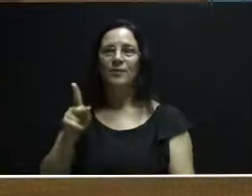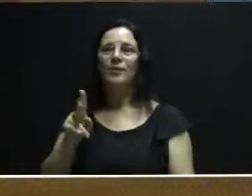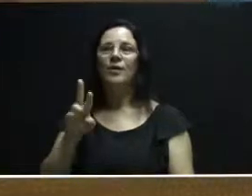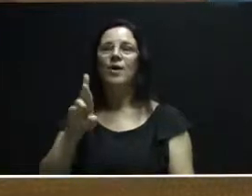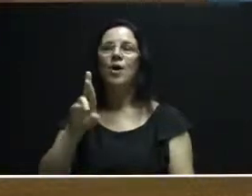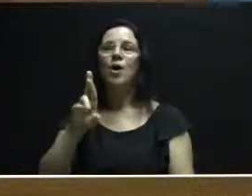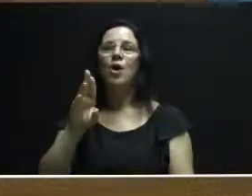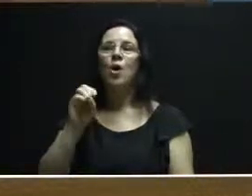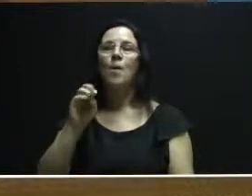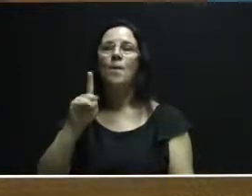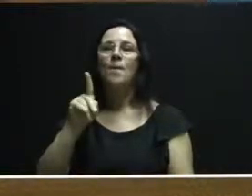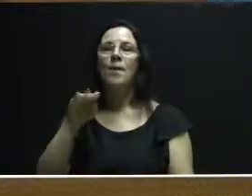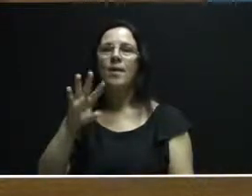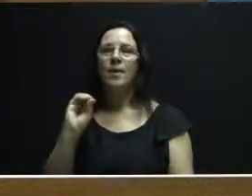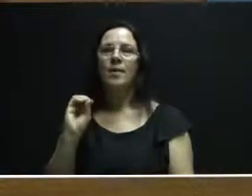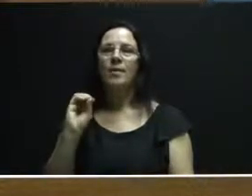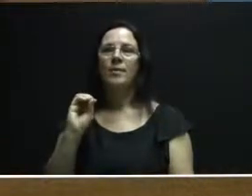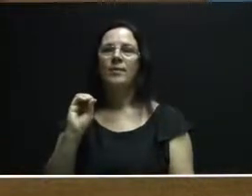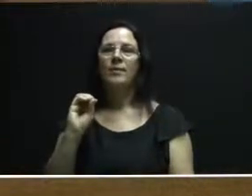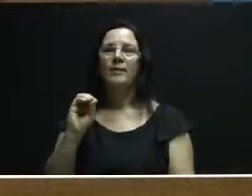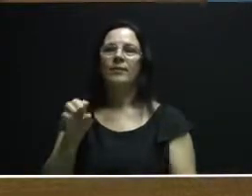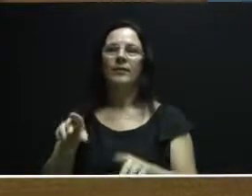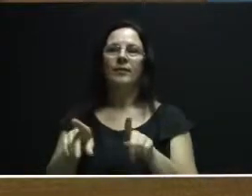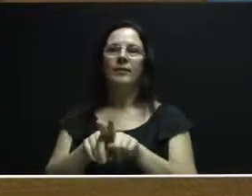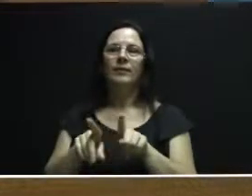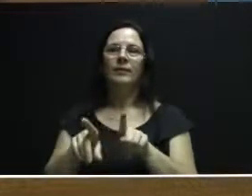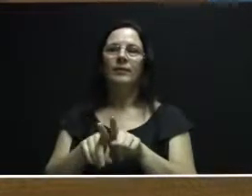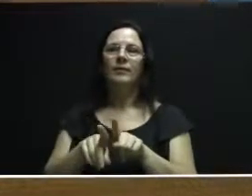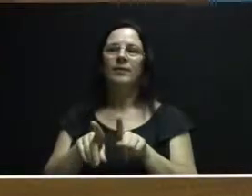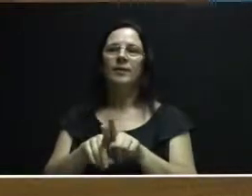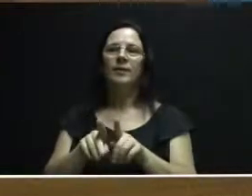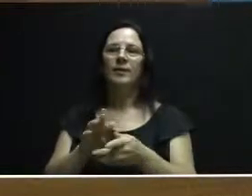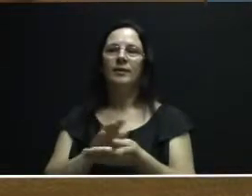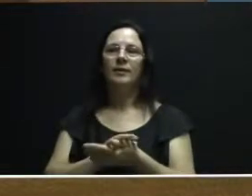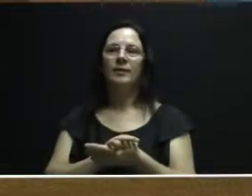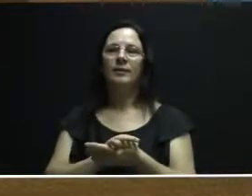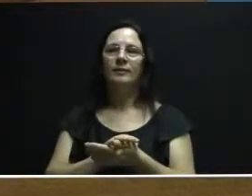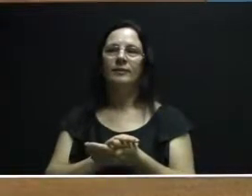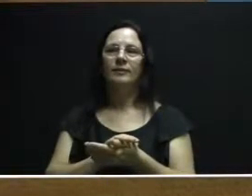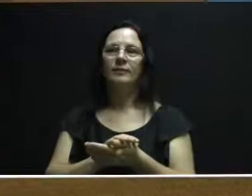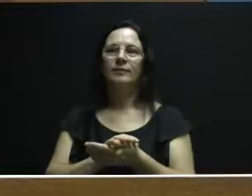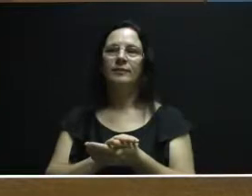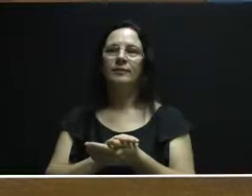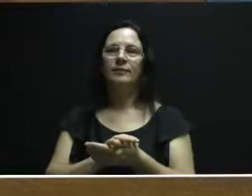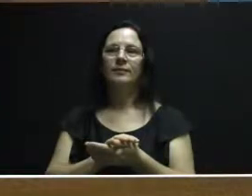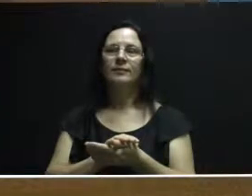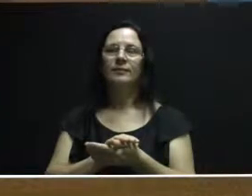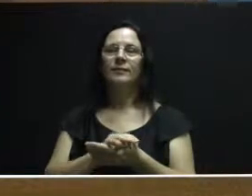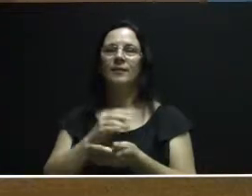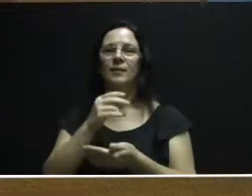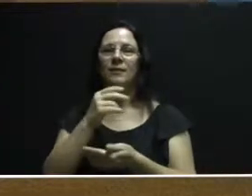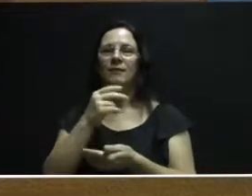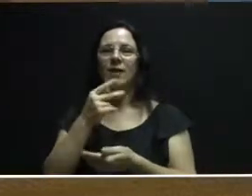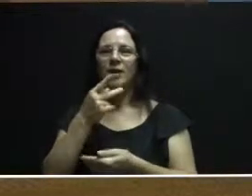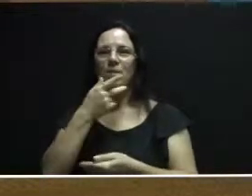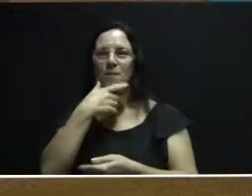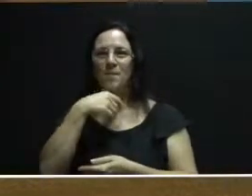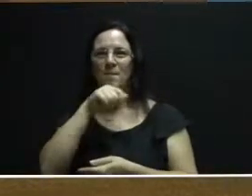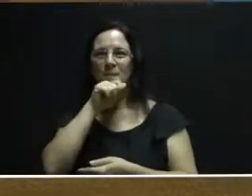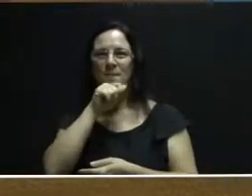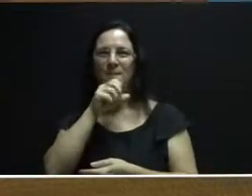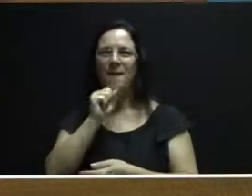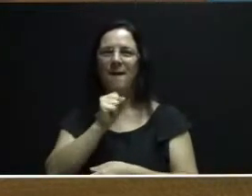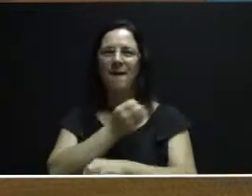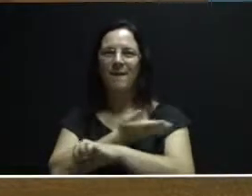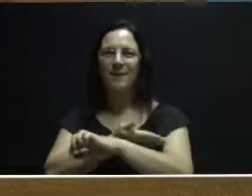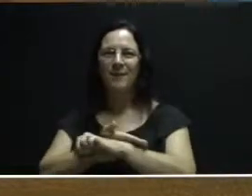Dick, que não está aqui no momento, mas não deu para estar, porque eu falo que é o meu pai branco, ao